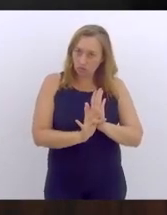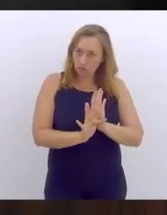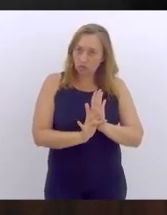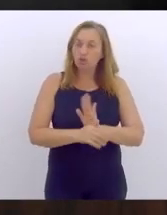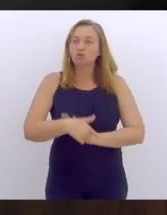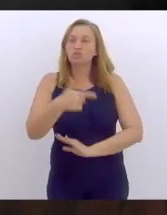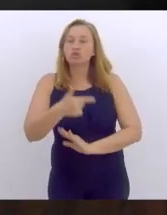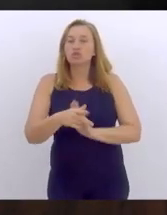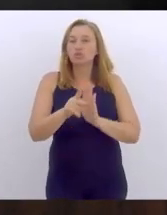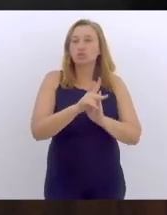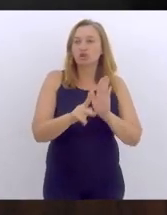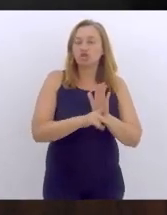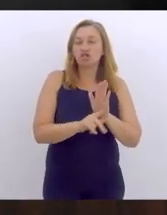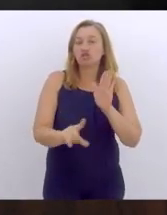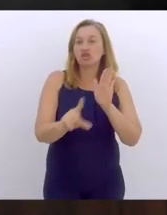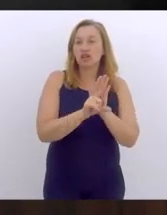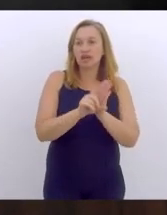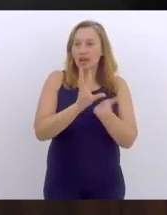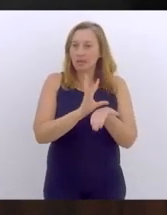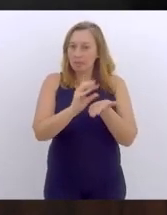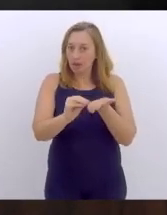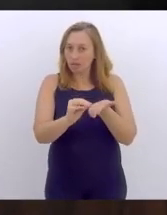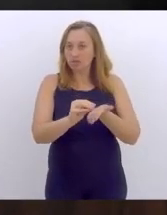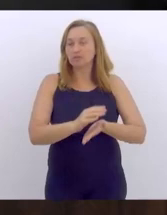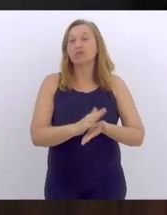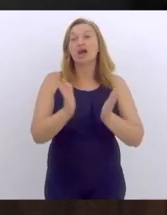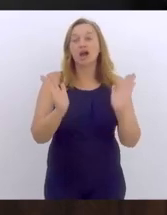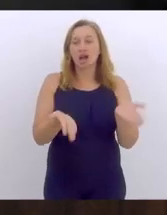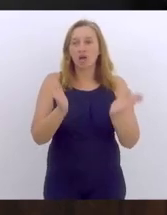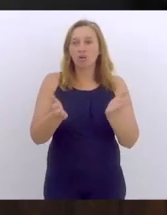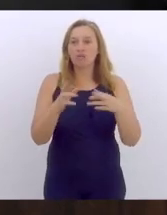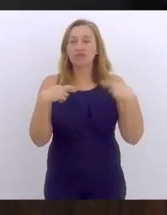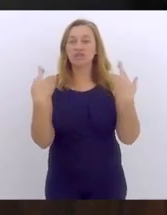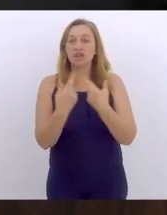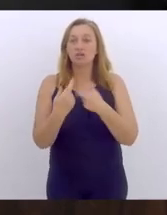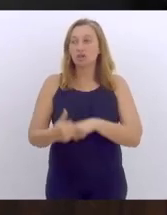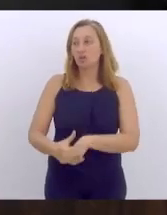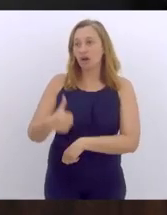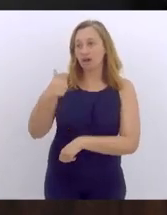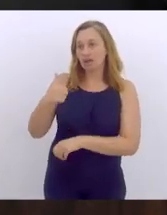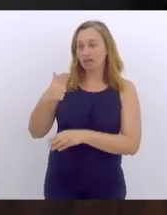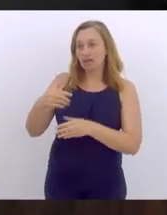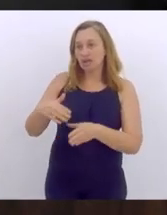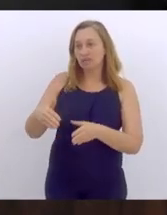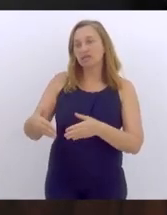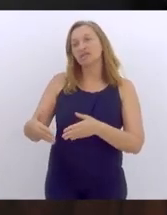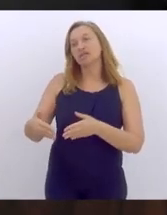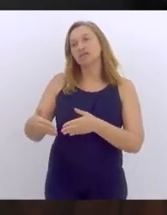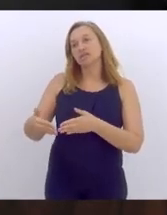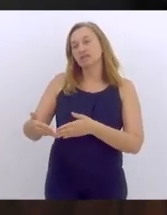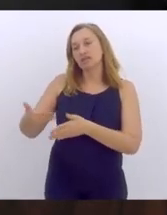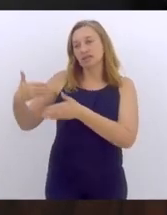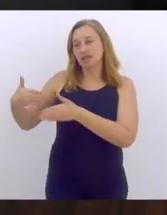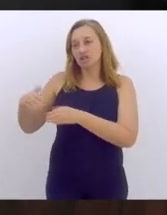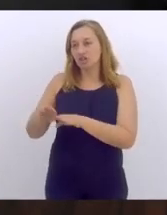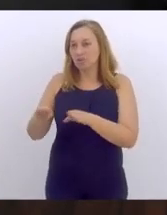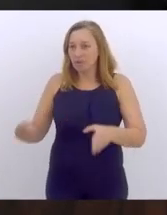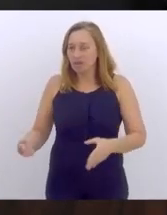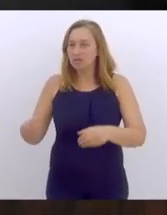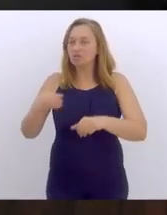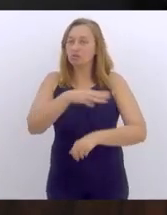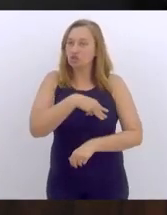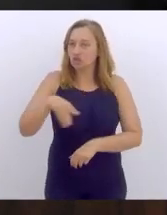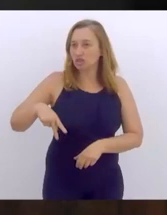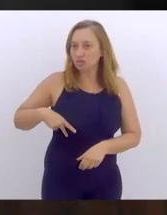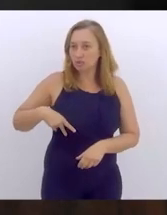do segundo projeto de lei em pauta. Agora, estamos fazendo uma reunião aqui, atrás da mesa, juntamente com o Ministério